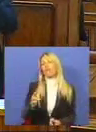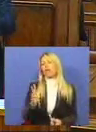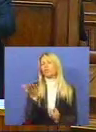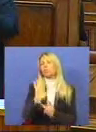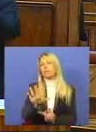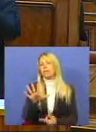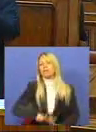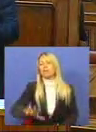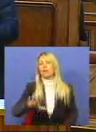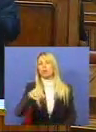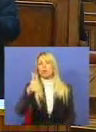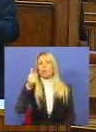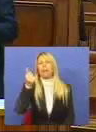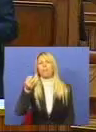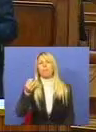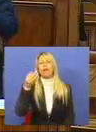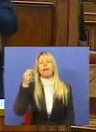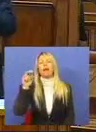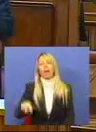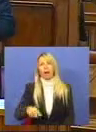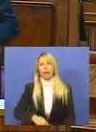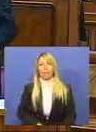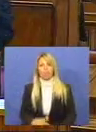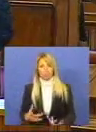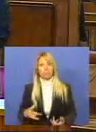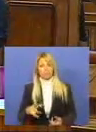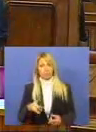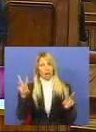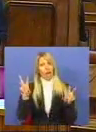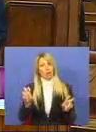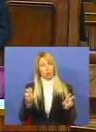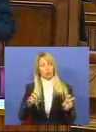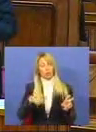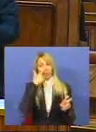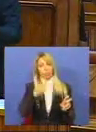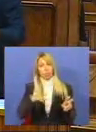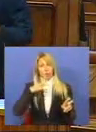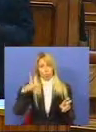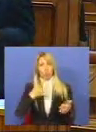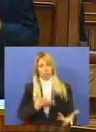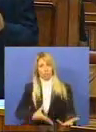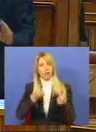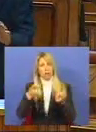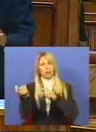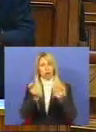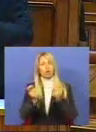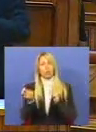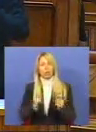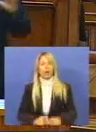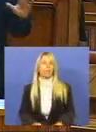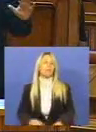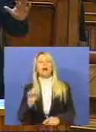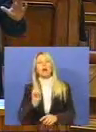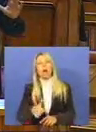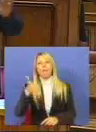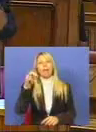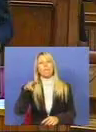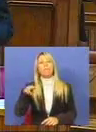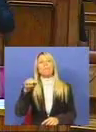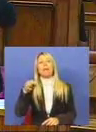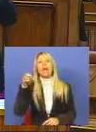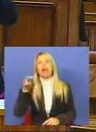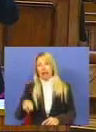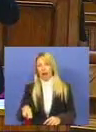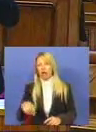que é certamente o assunto que os portugueses querem discutir. O BPN era um exemplo de conúbio